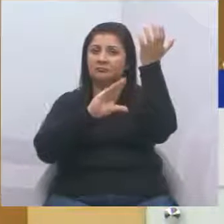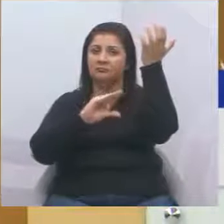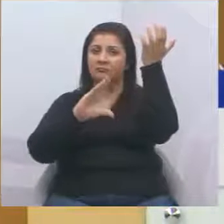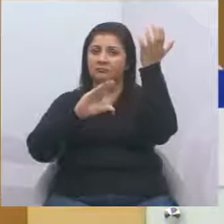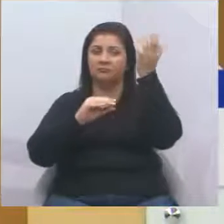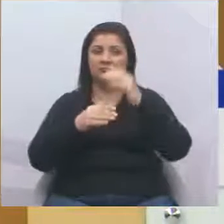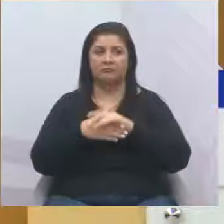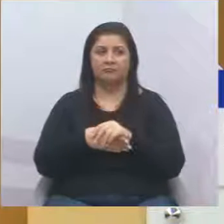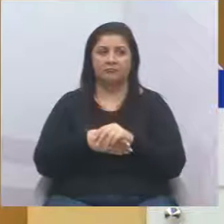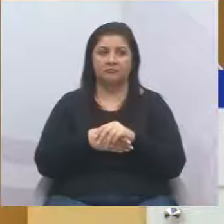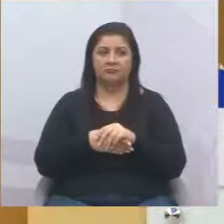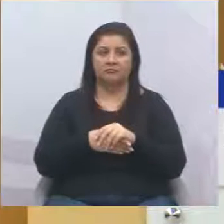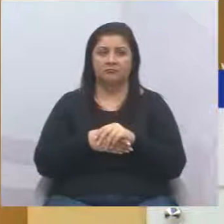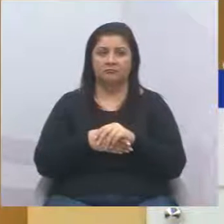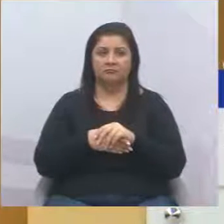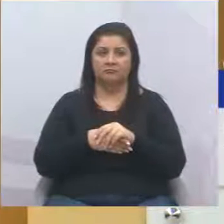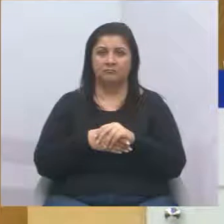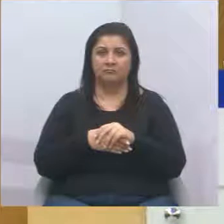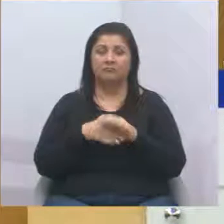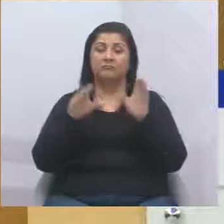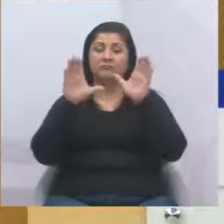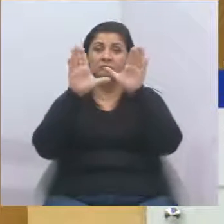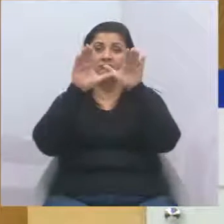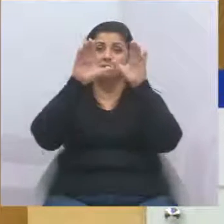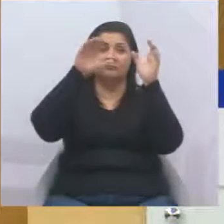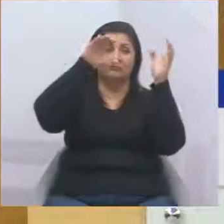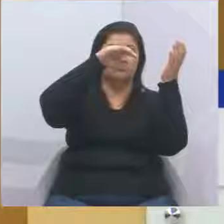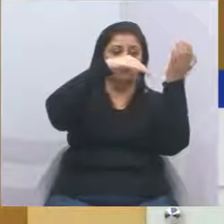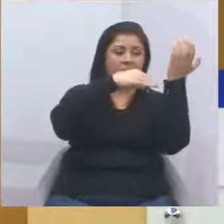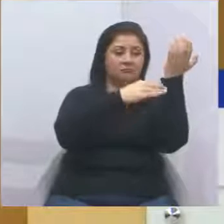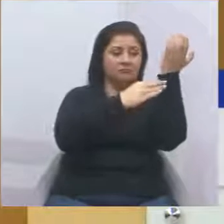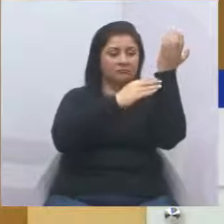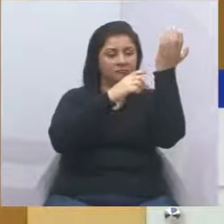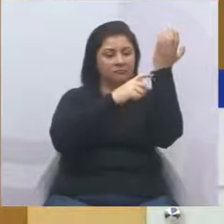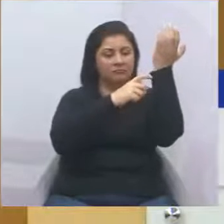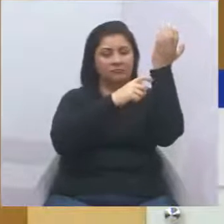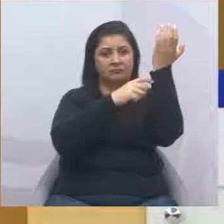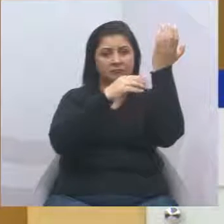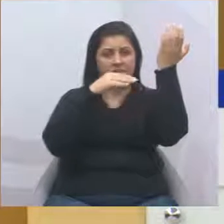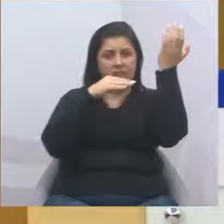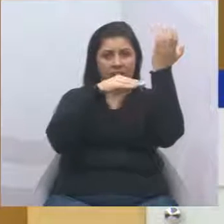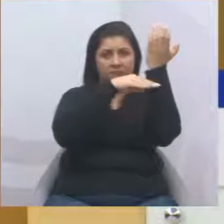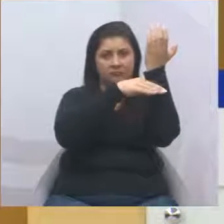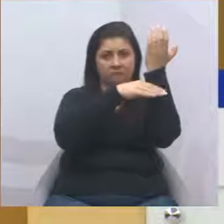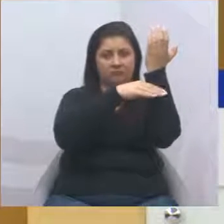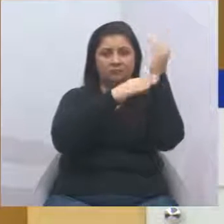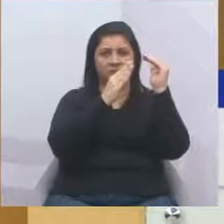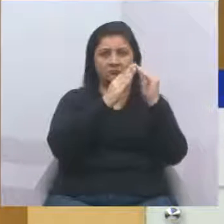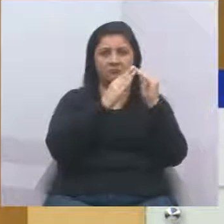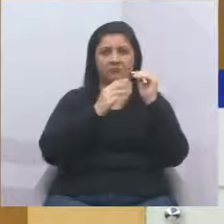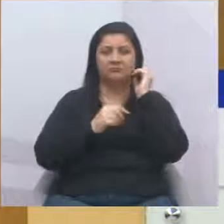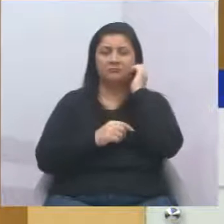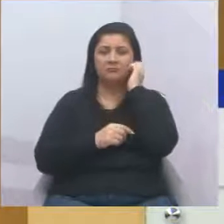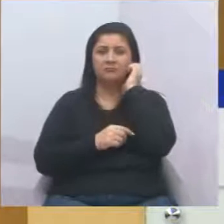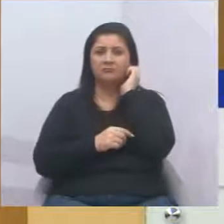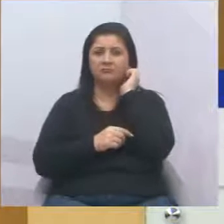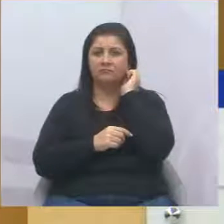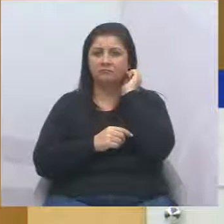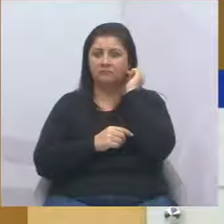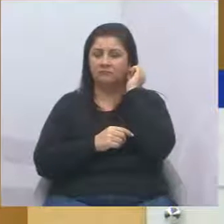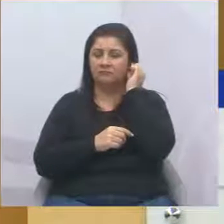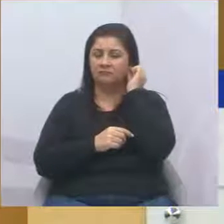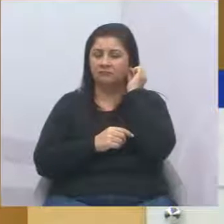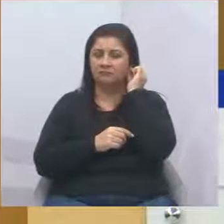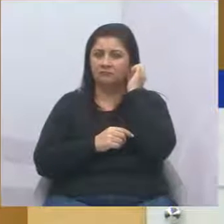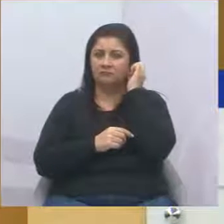por aves que fazem seus ninhos escavando os troncos. O nome genérico deriva da planta